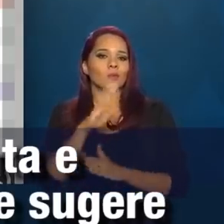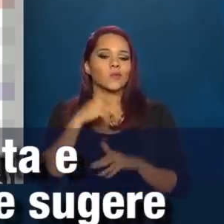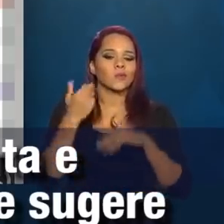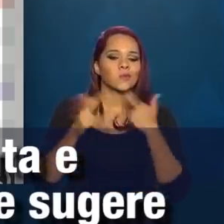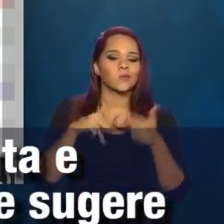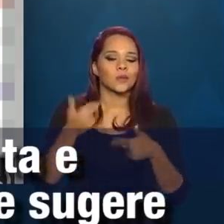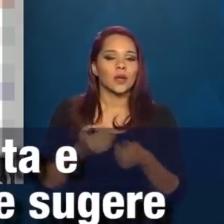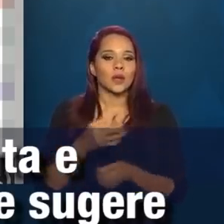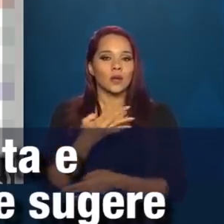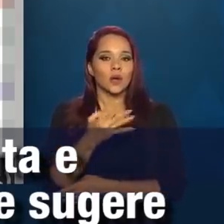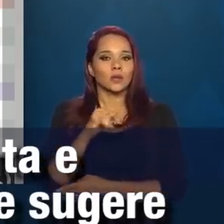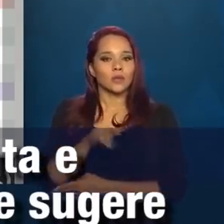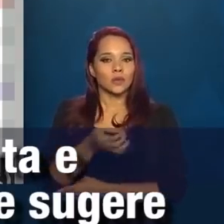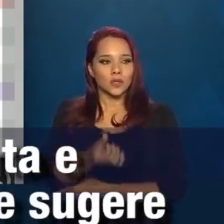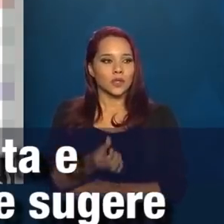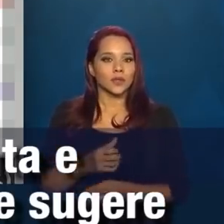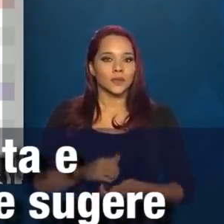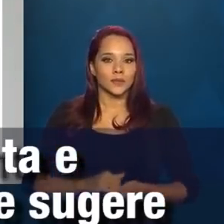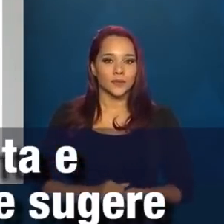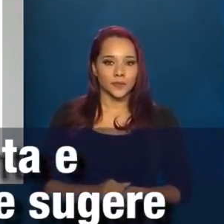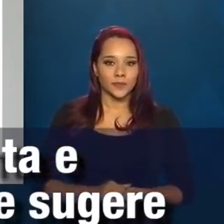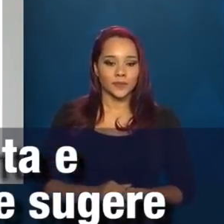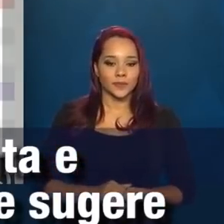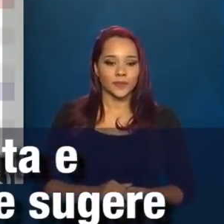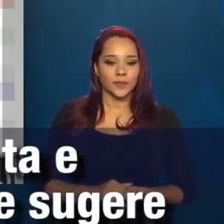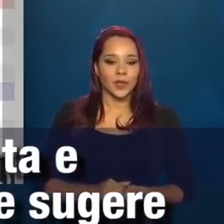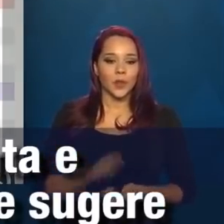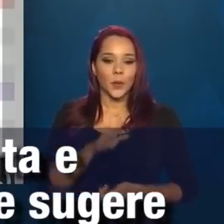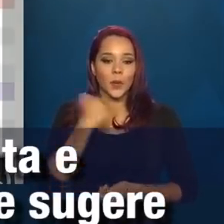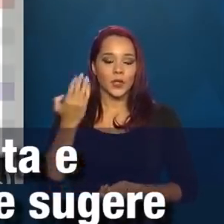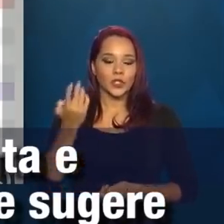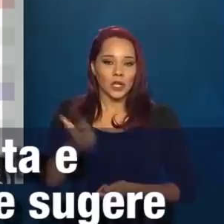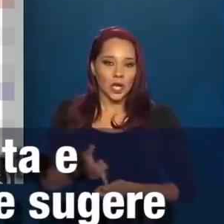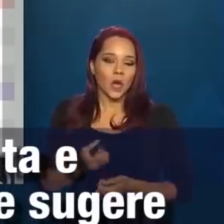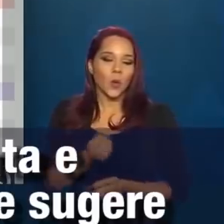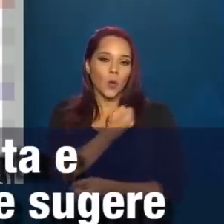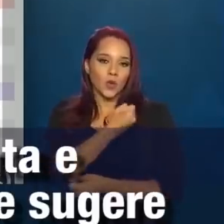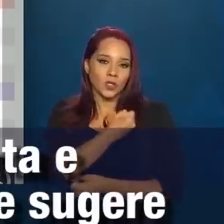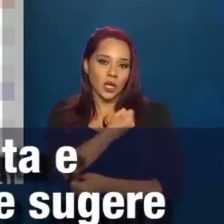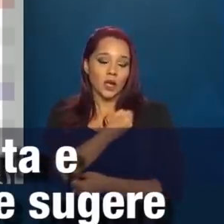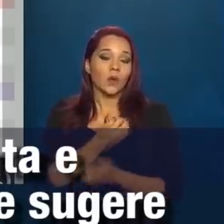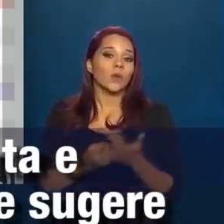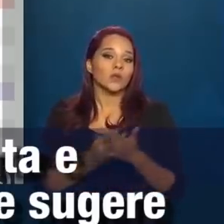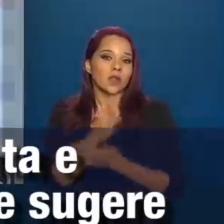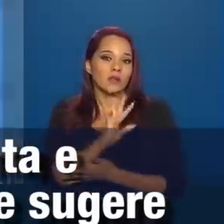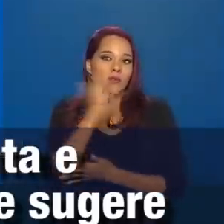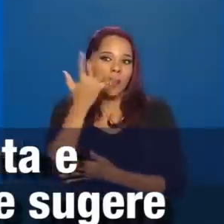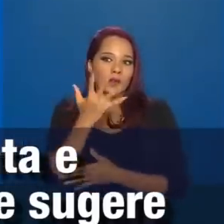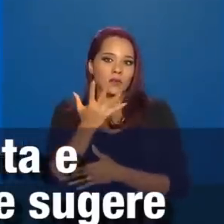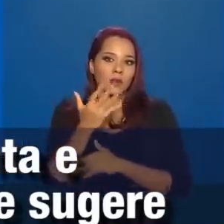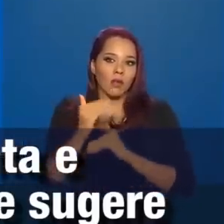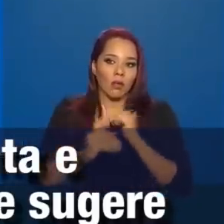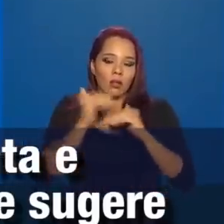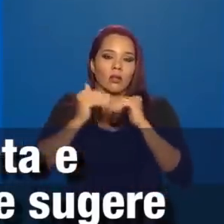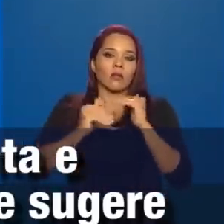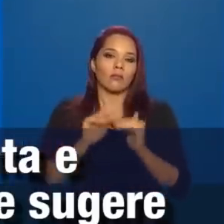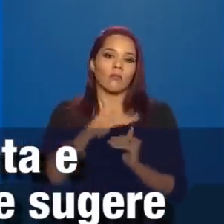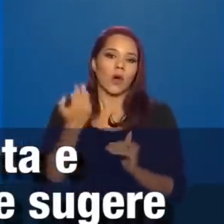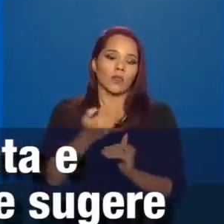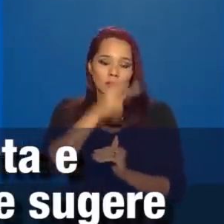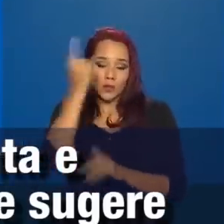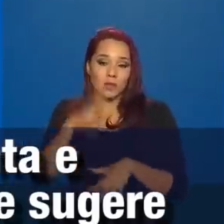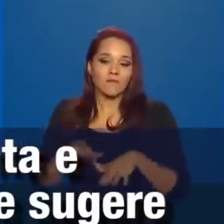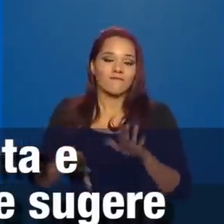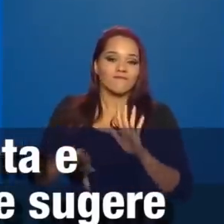de 4,6. Letalidade é o número de casos que evoluem para óbito entre os casos que